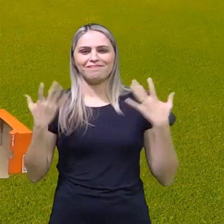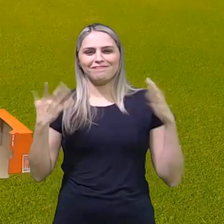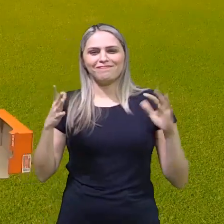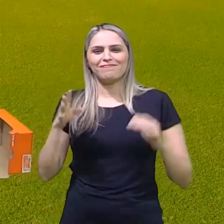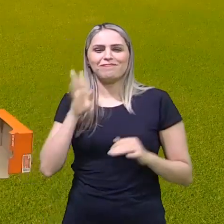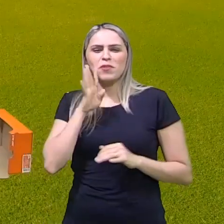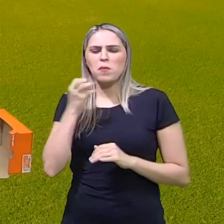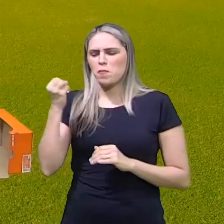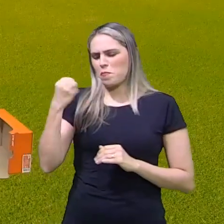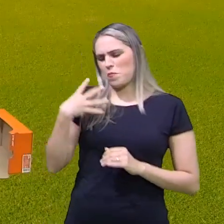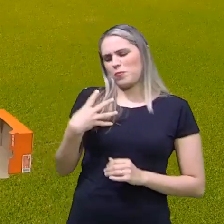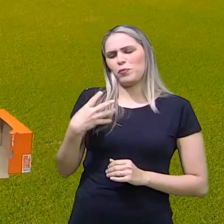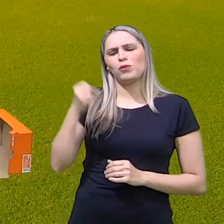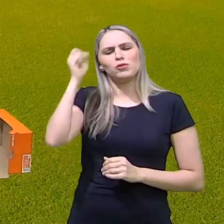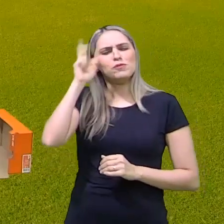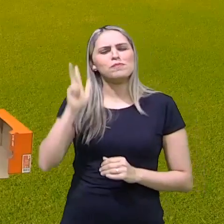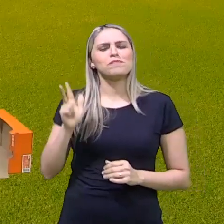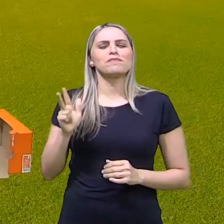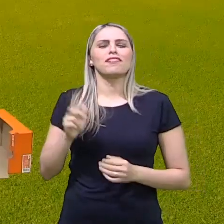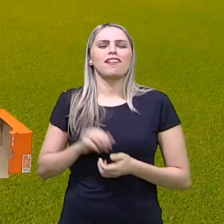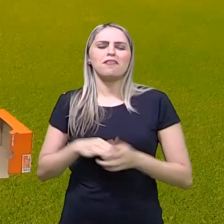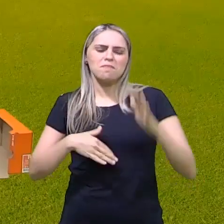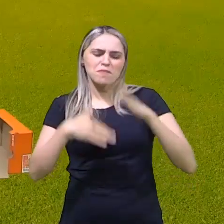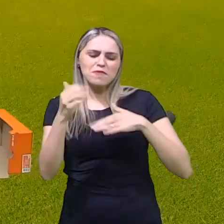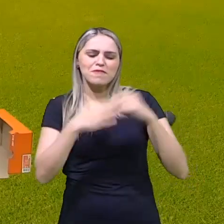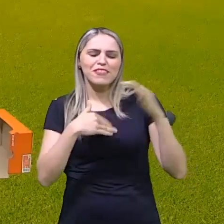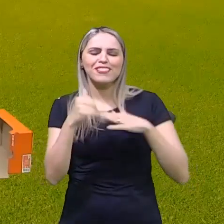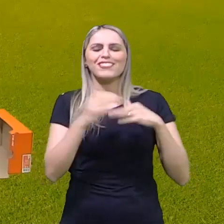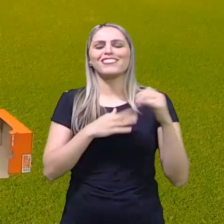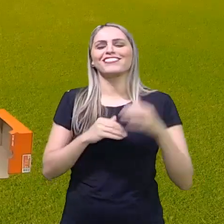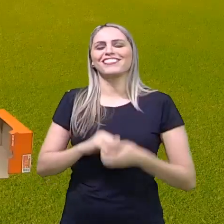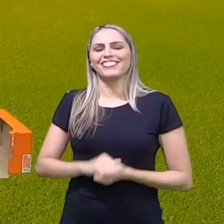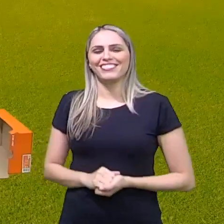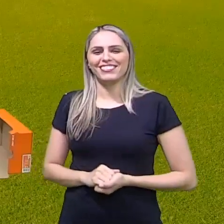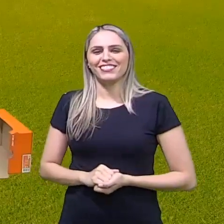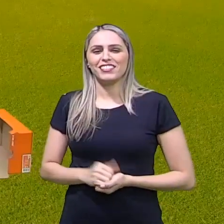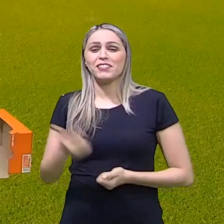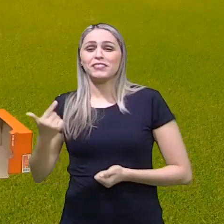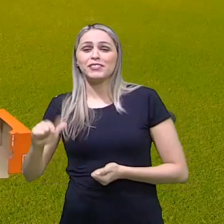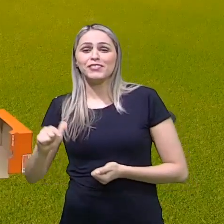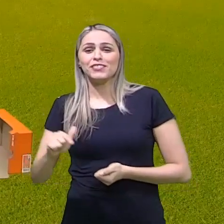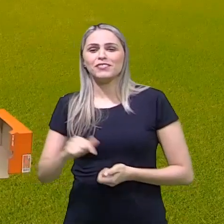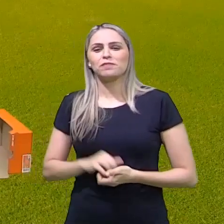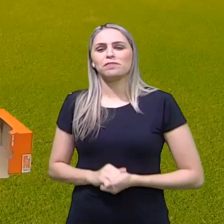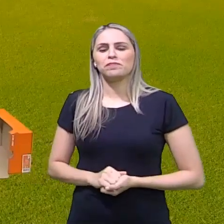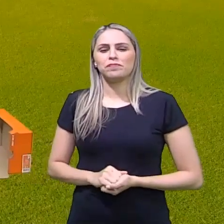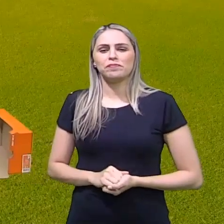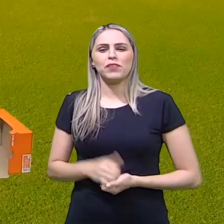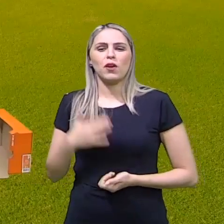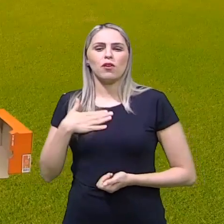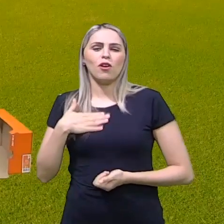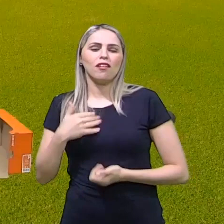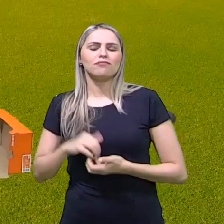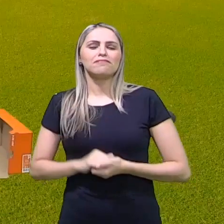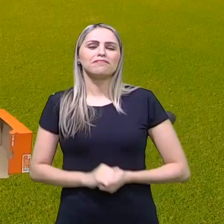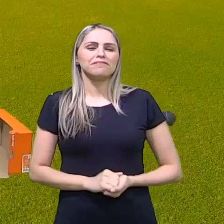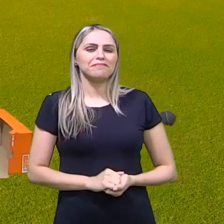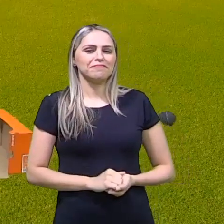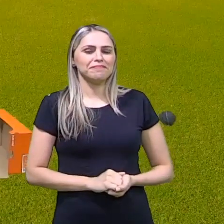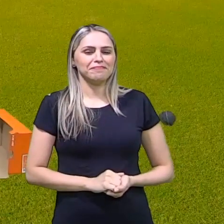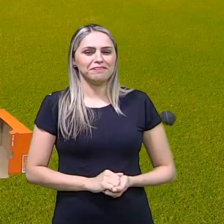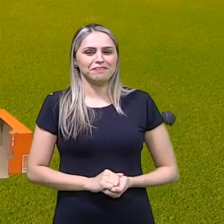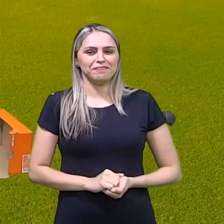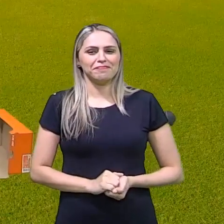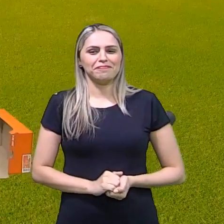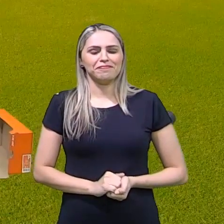Ih! Eu sou muito bom nisso. Cara, é muito bom. Eu quero mais uma tentativa. Quer mais uma? Vamos lá. Se você teve. Legal. Agora, hein? Vamos lá. Tá